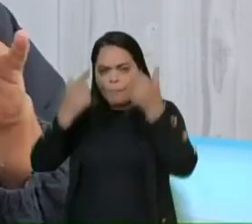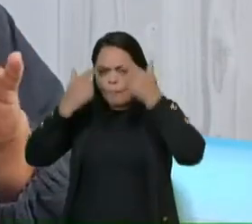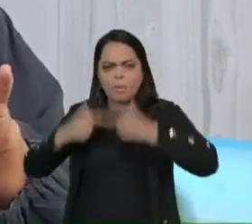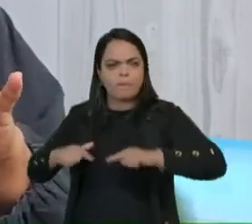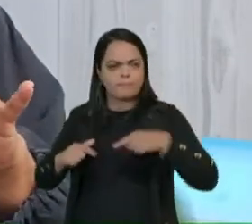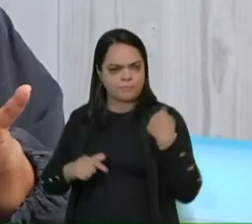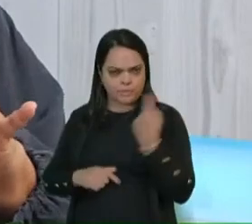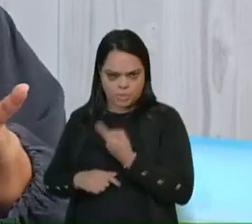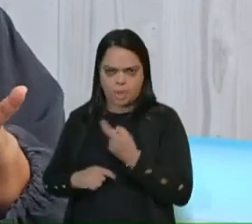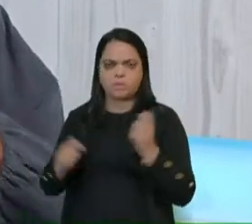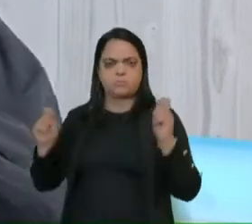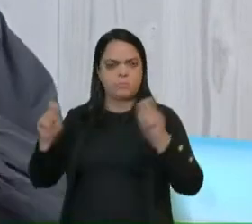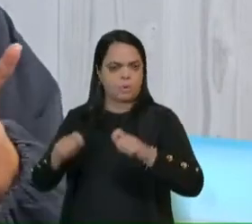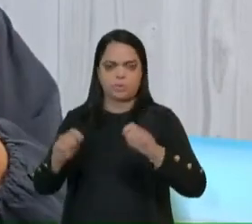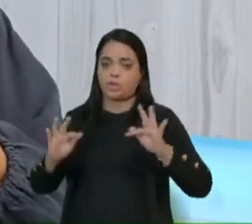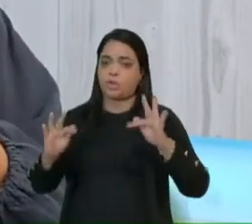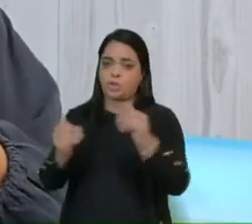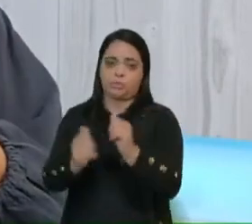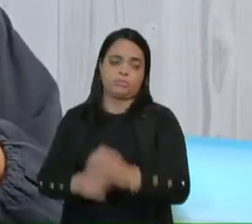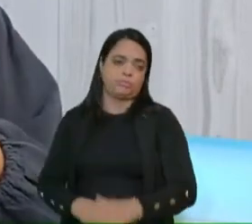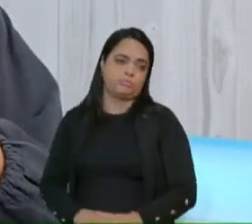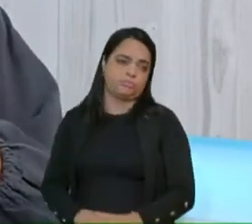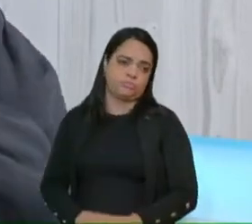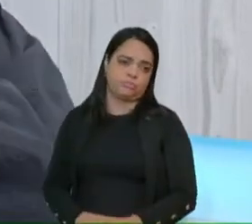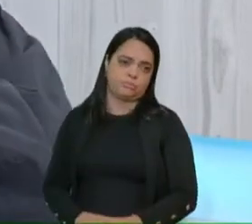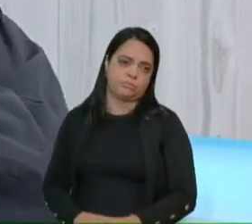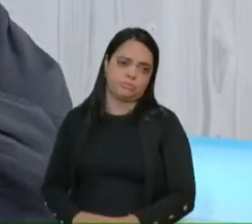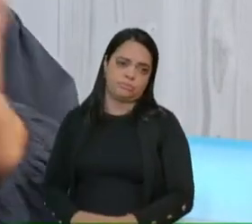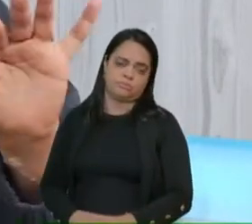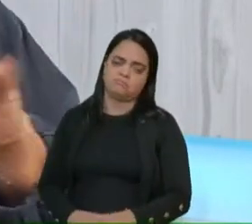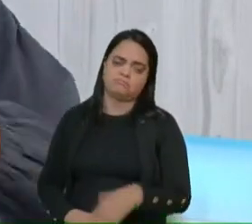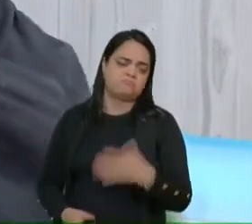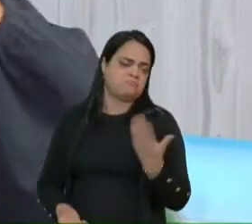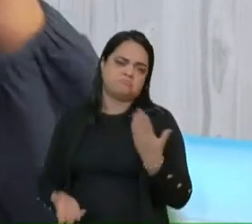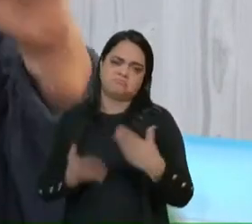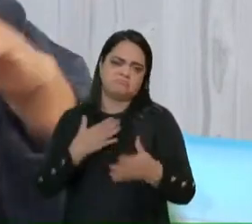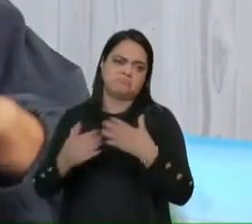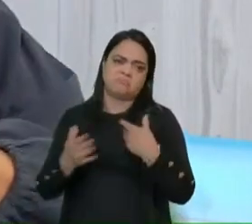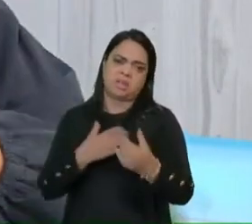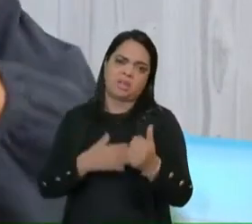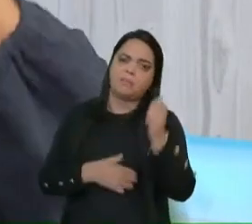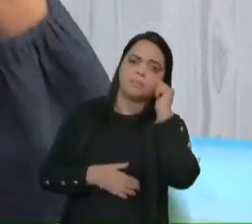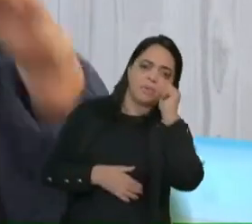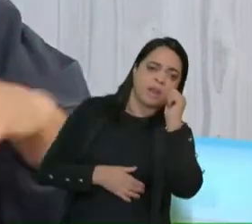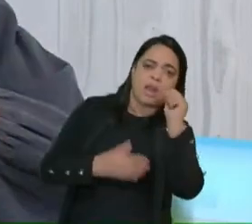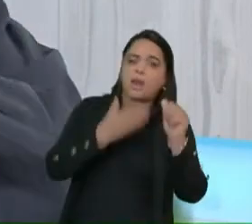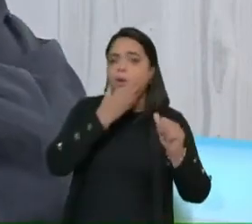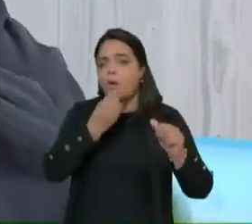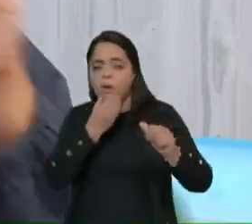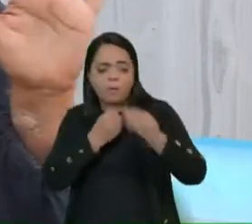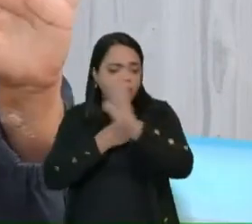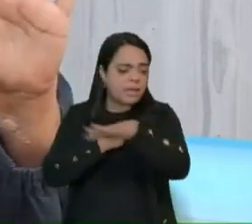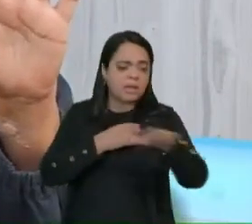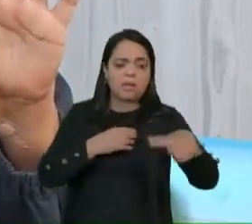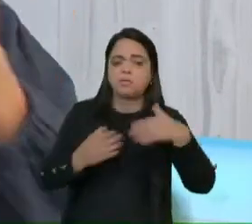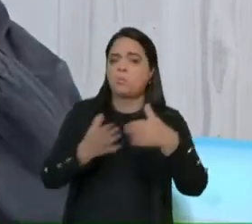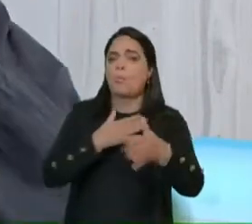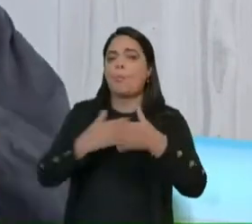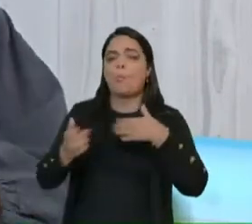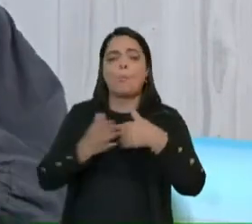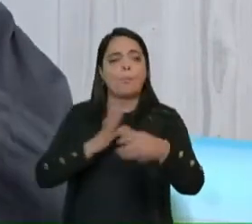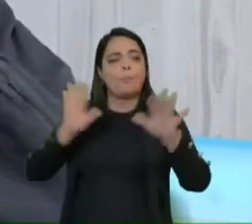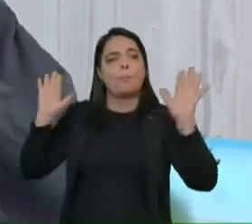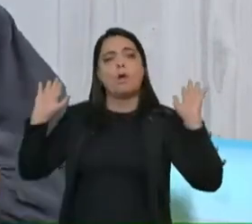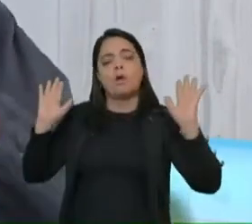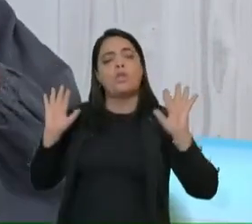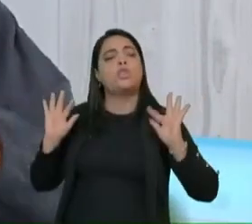Todos nós temos essa capacidade Todos nós temos não independe homem mulher criança não